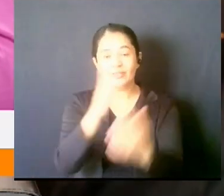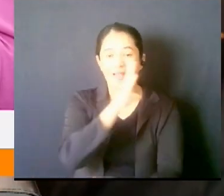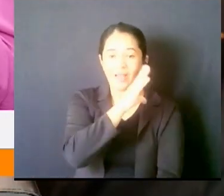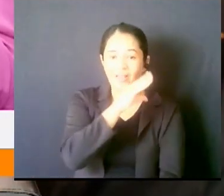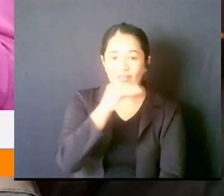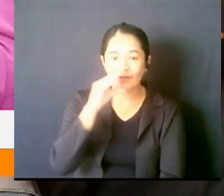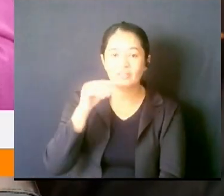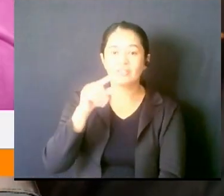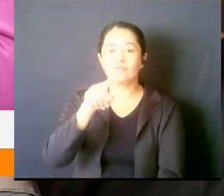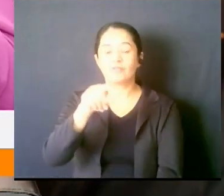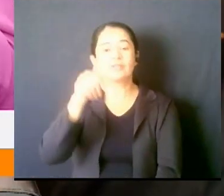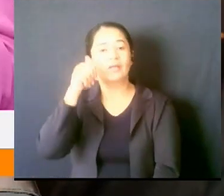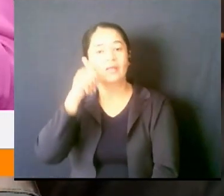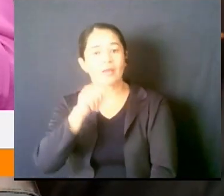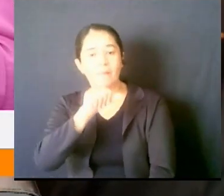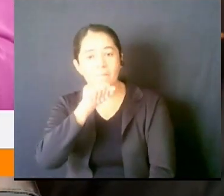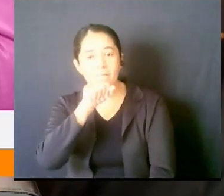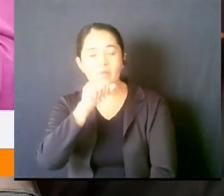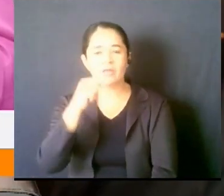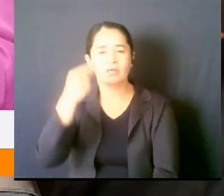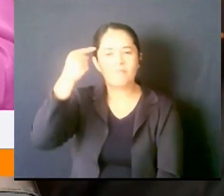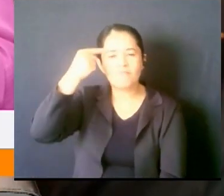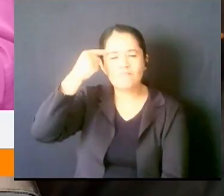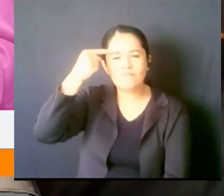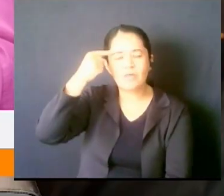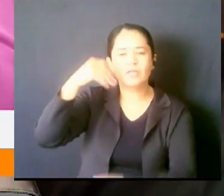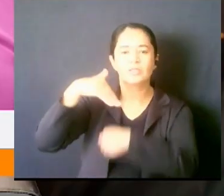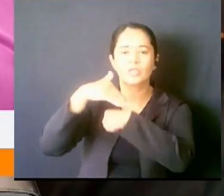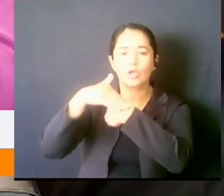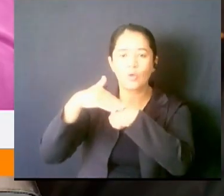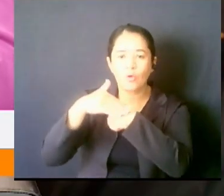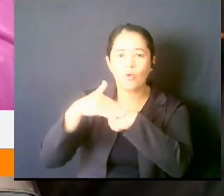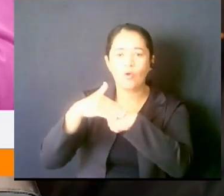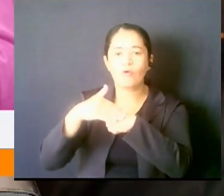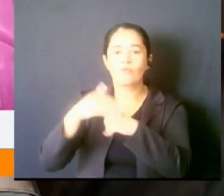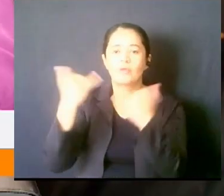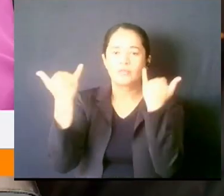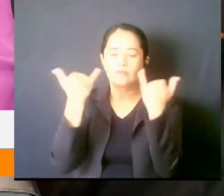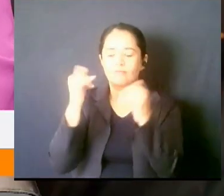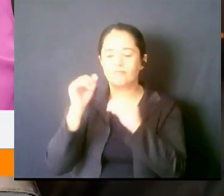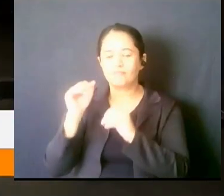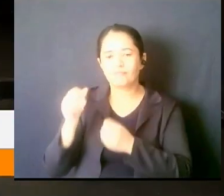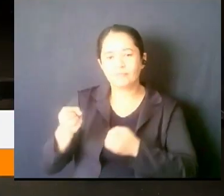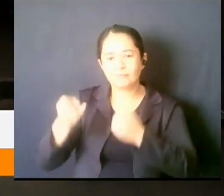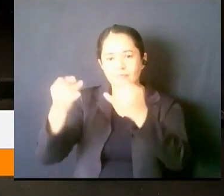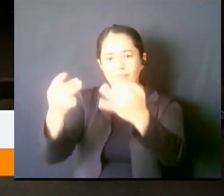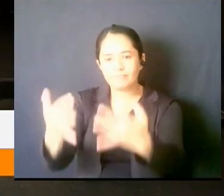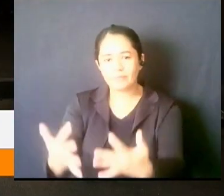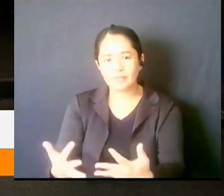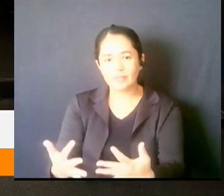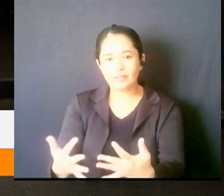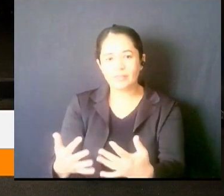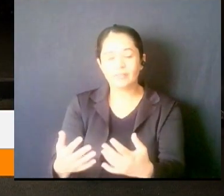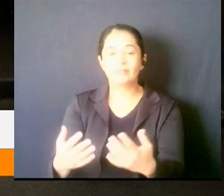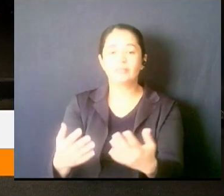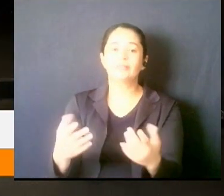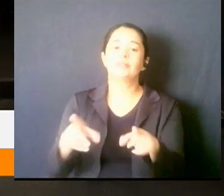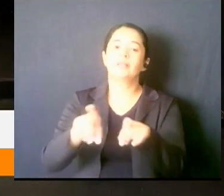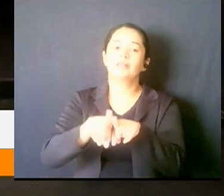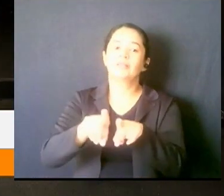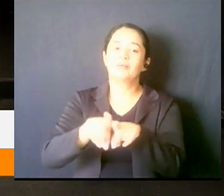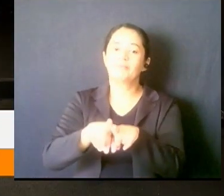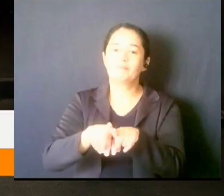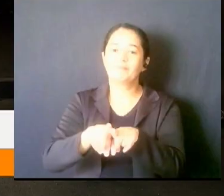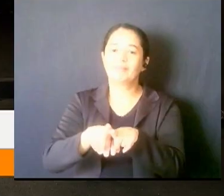né, que você pense, que você converse, que você informe. E falando em informação, a doutora Elisete, a gente já está quase finalizando o